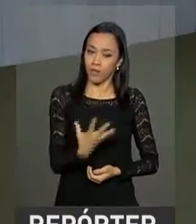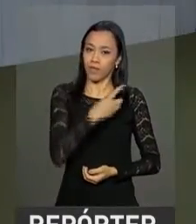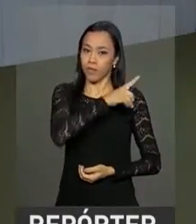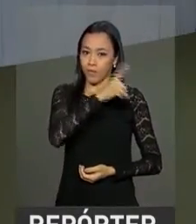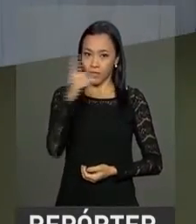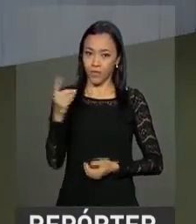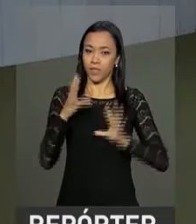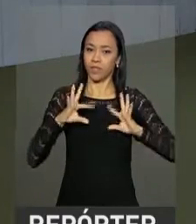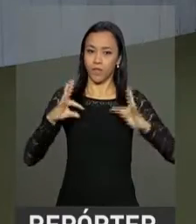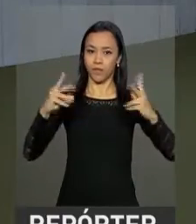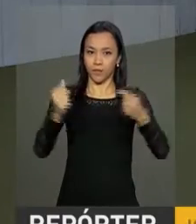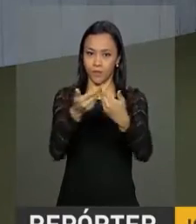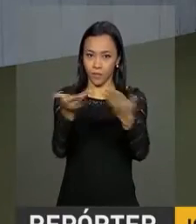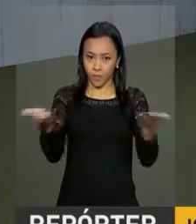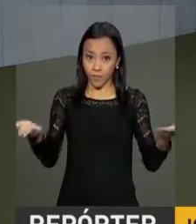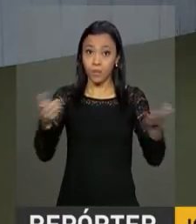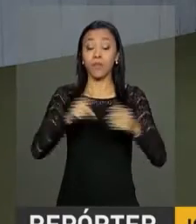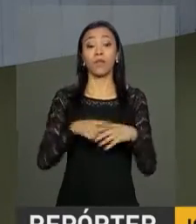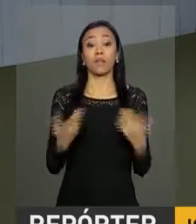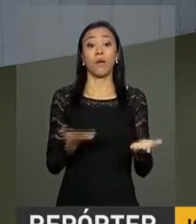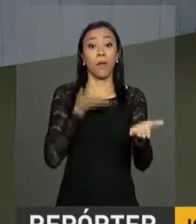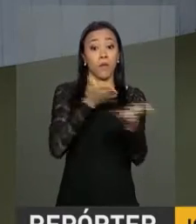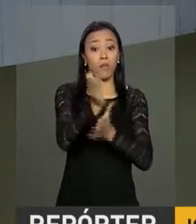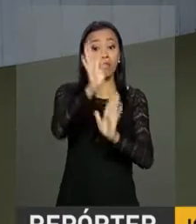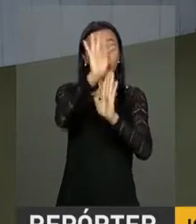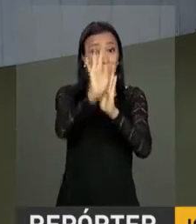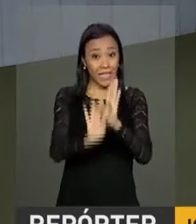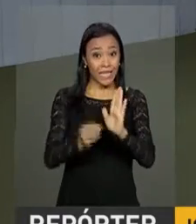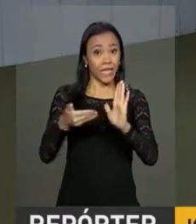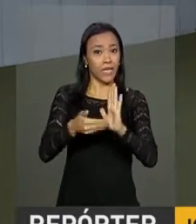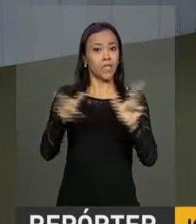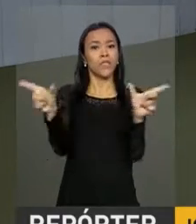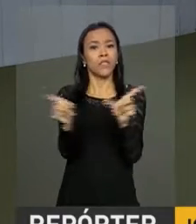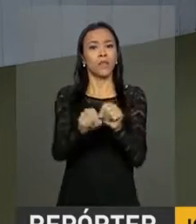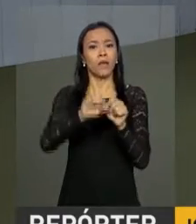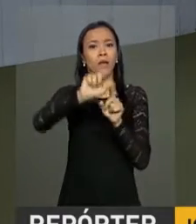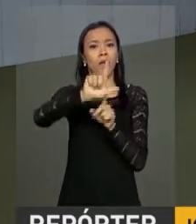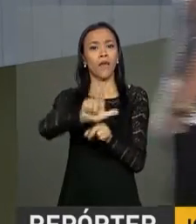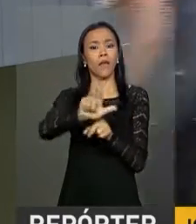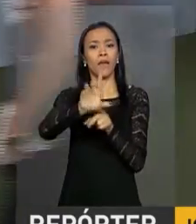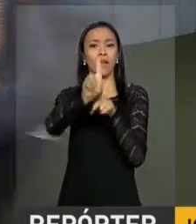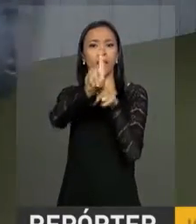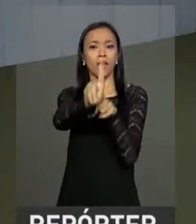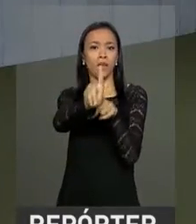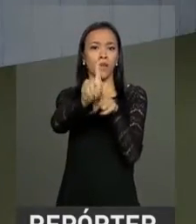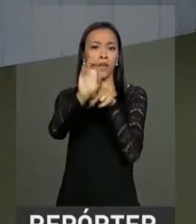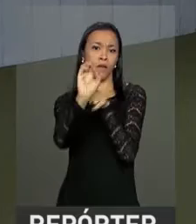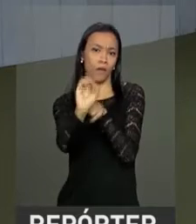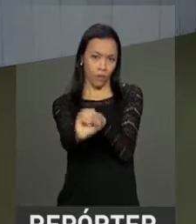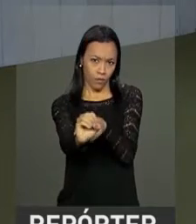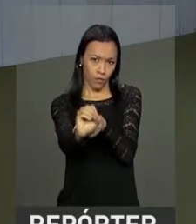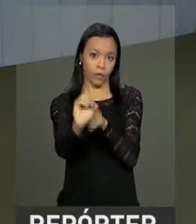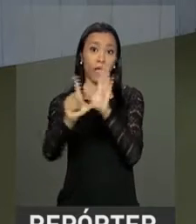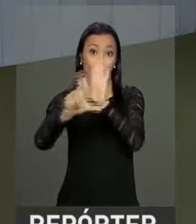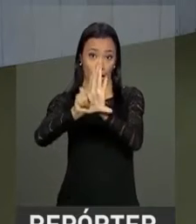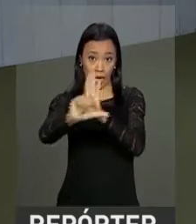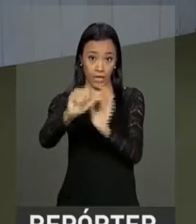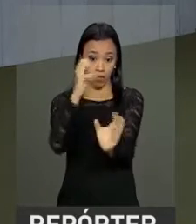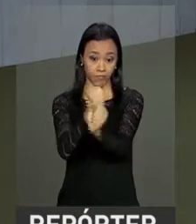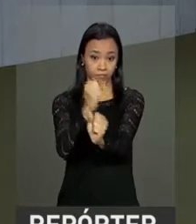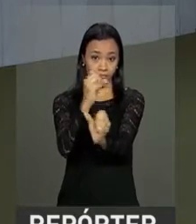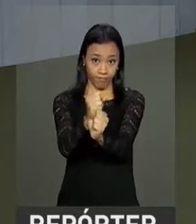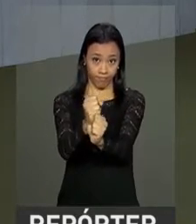dia para você bom dia a todos aprovação do texto-base do projeto de lei de diretrizes orçamentárias para